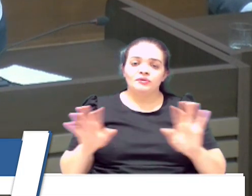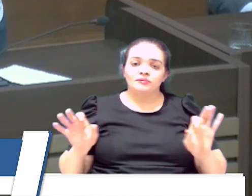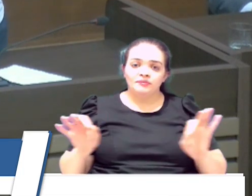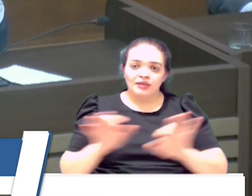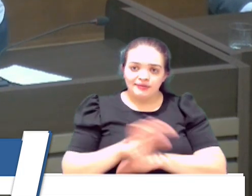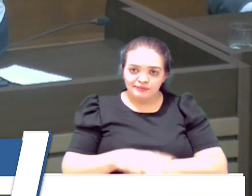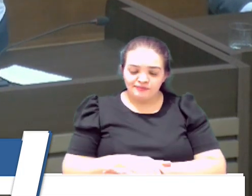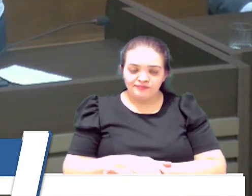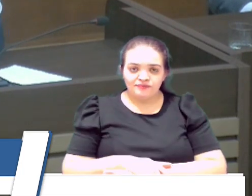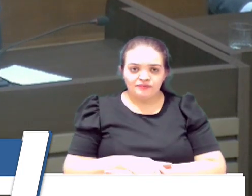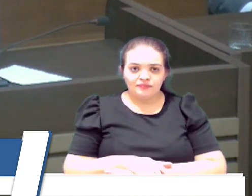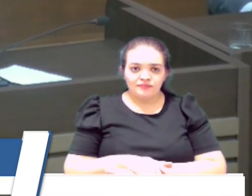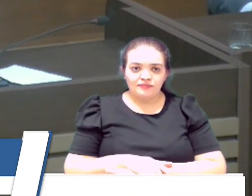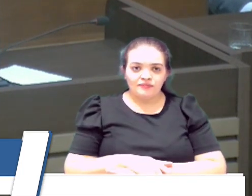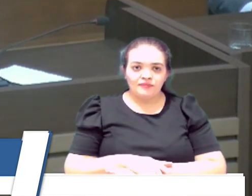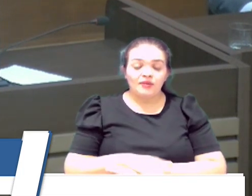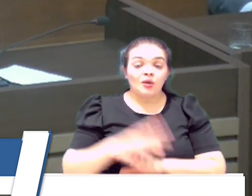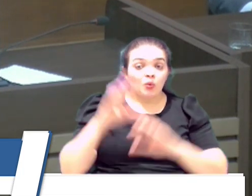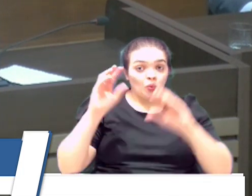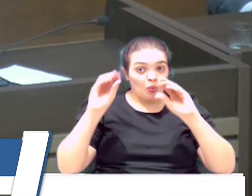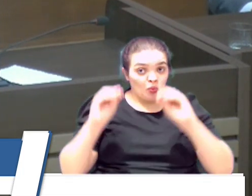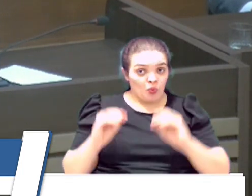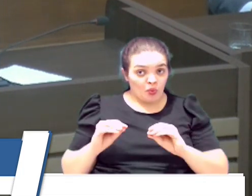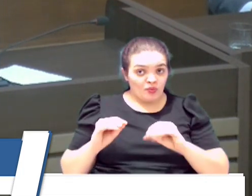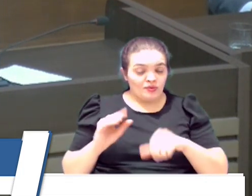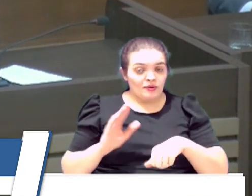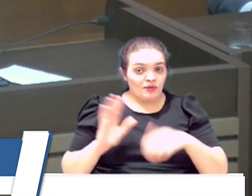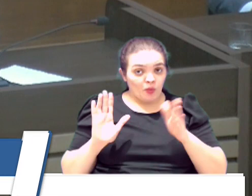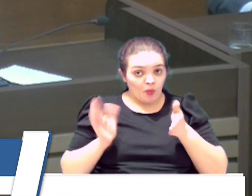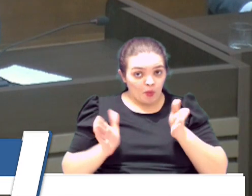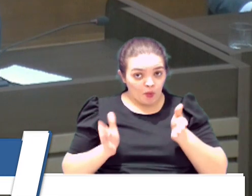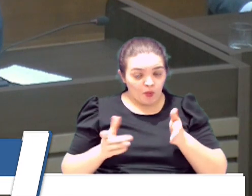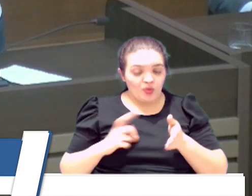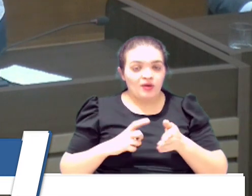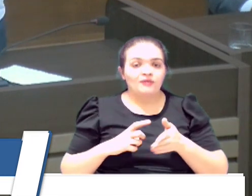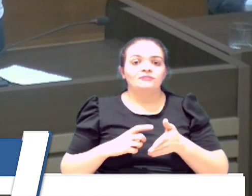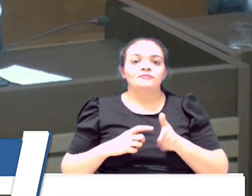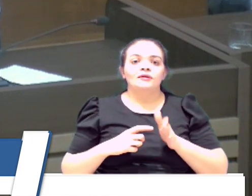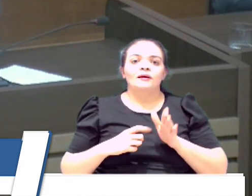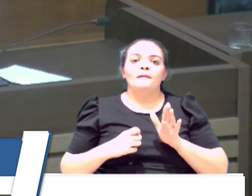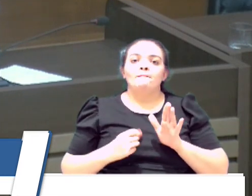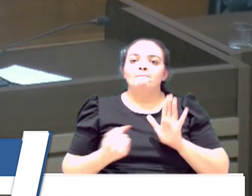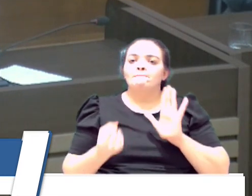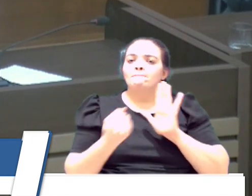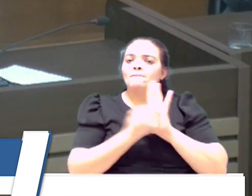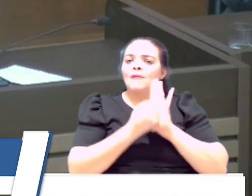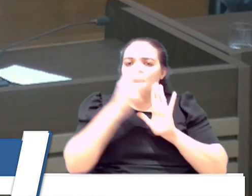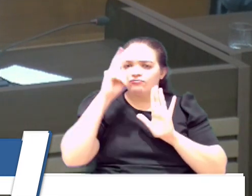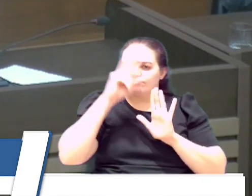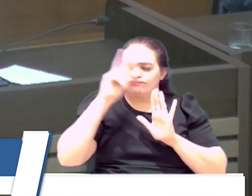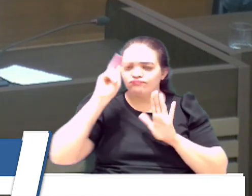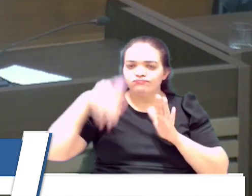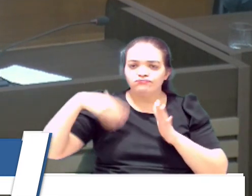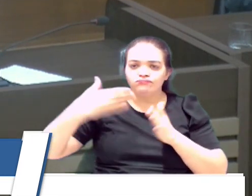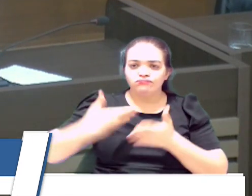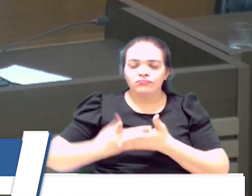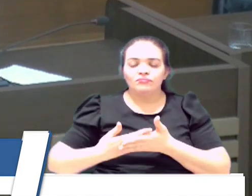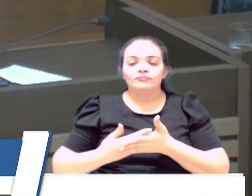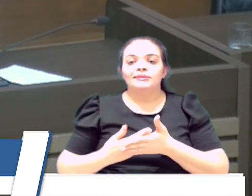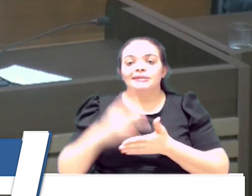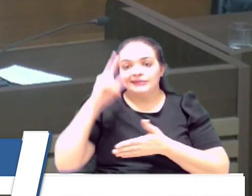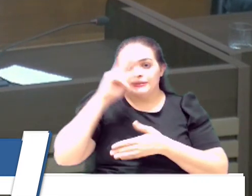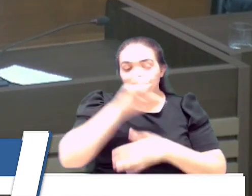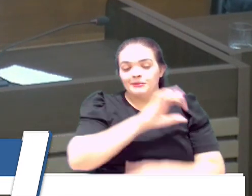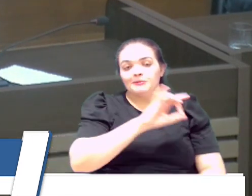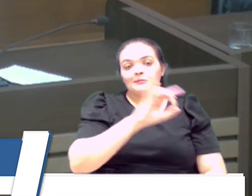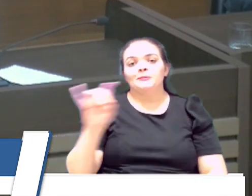gente, essa noite aqui vai entrar para a nossa história e para a nossa memória.